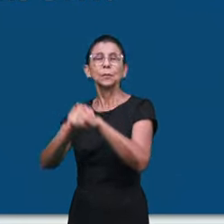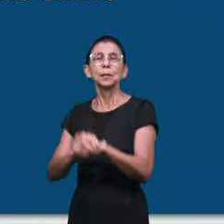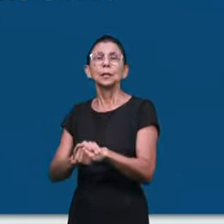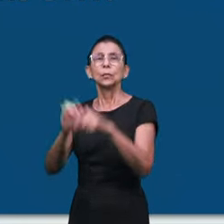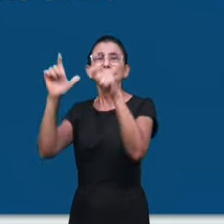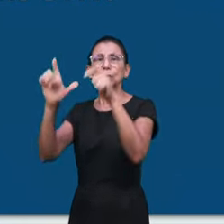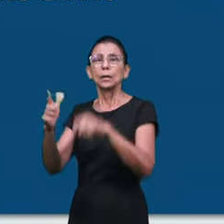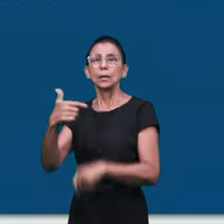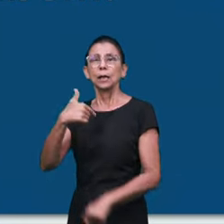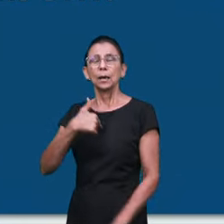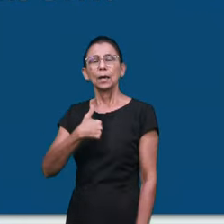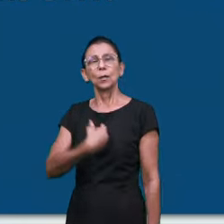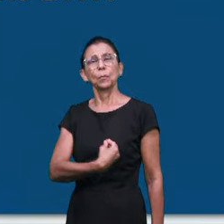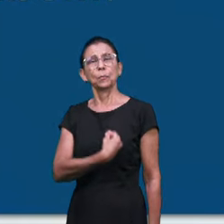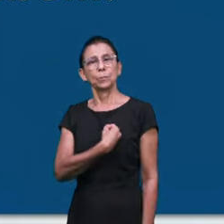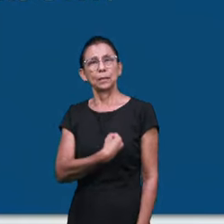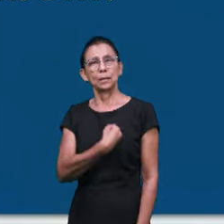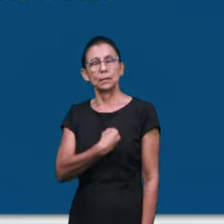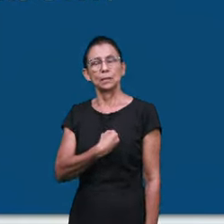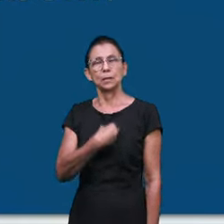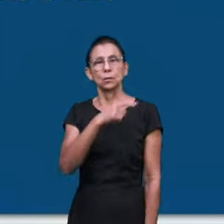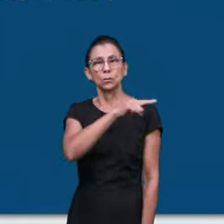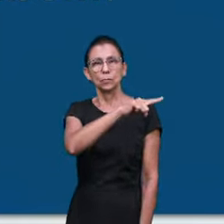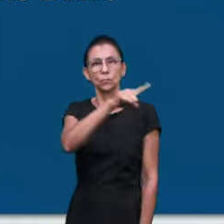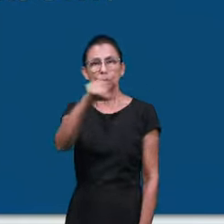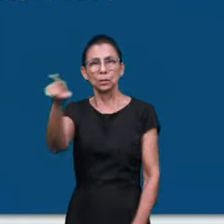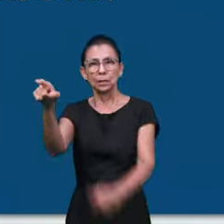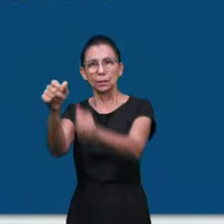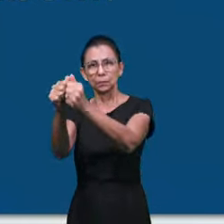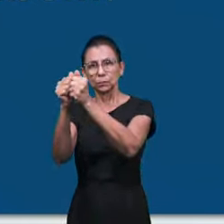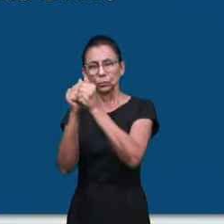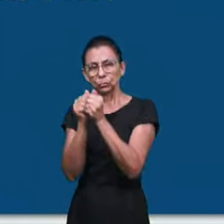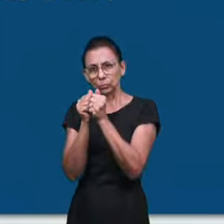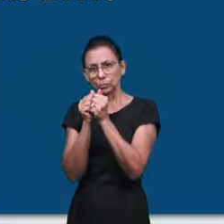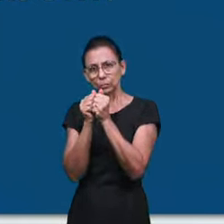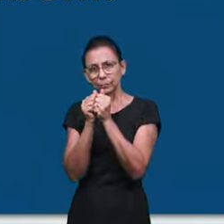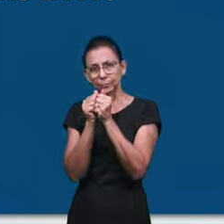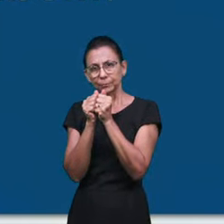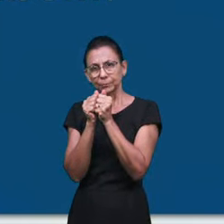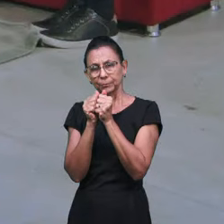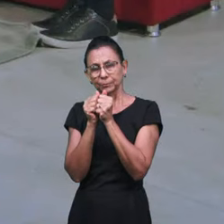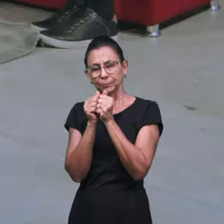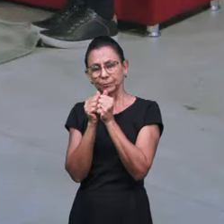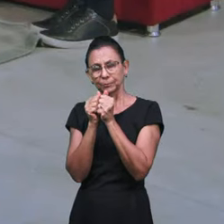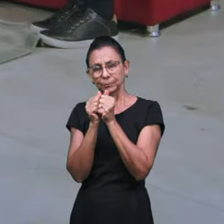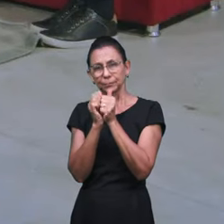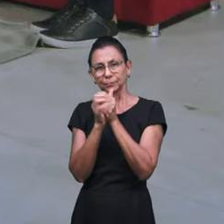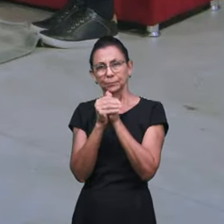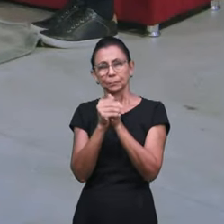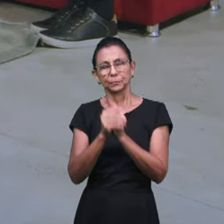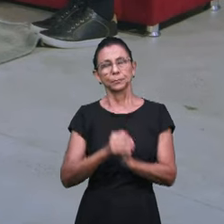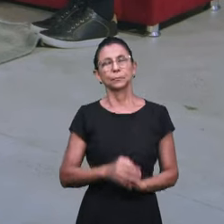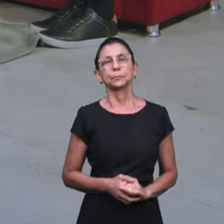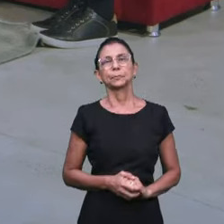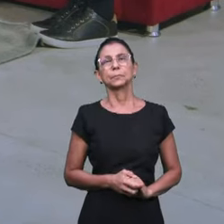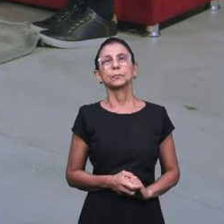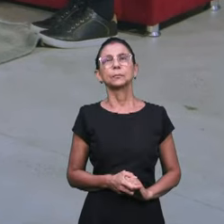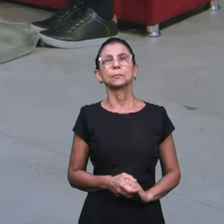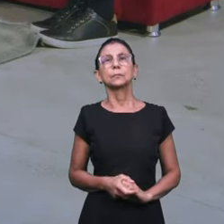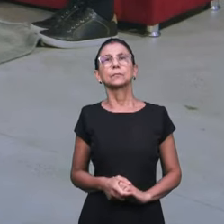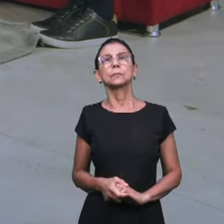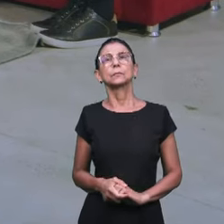estiver, estejais vós também. Muito bem, pastor Walter,